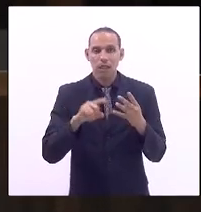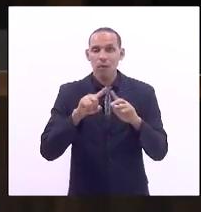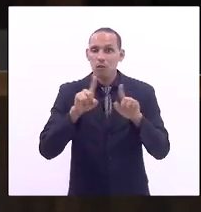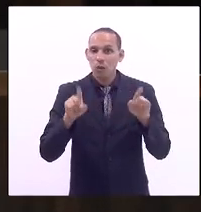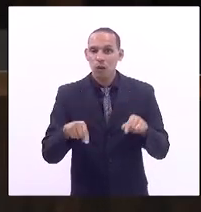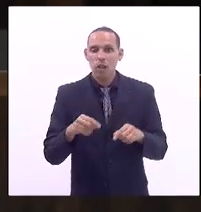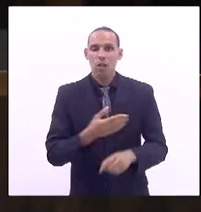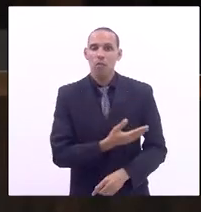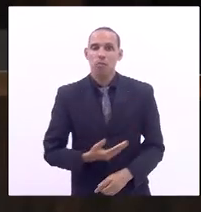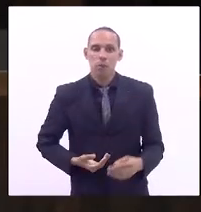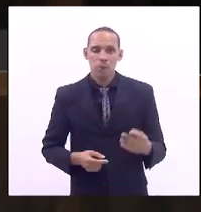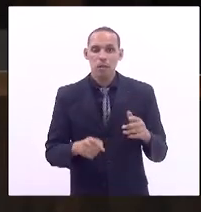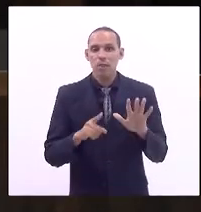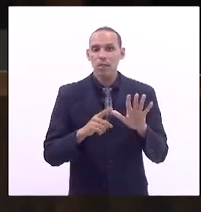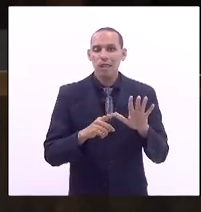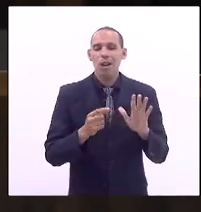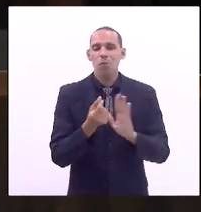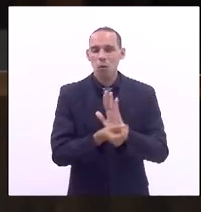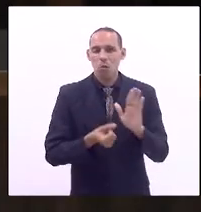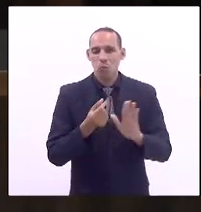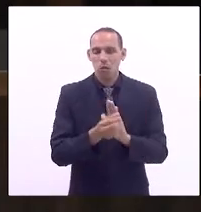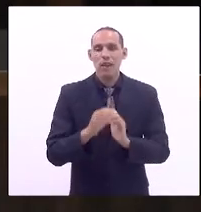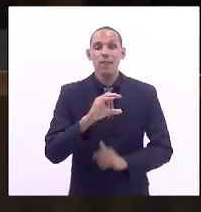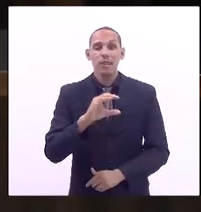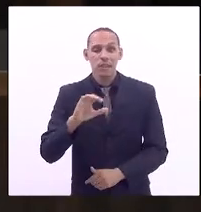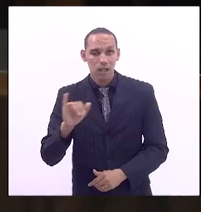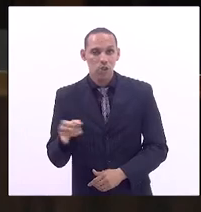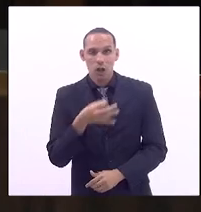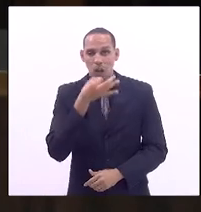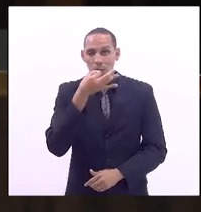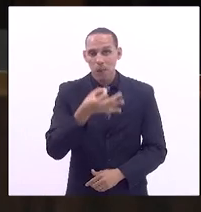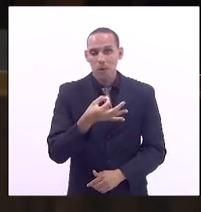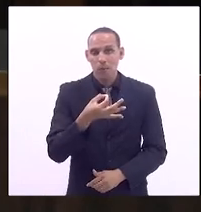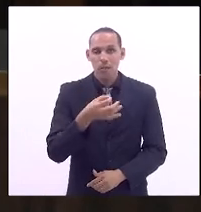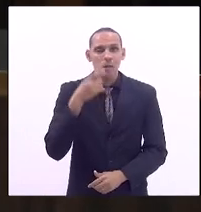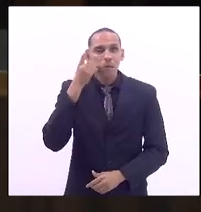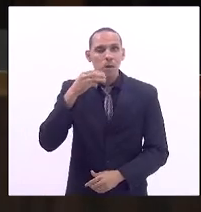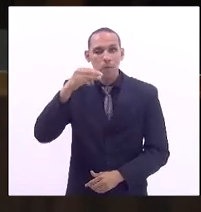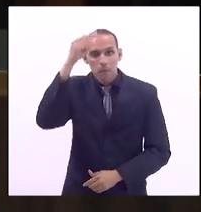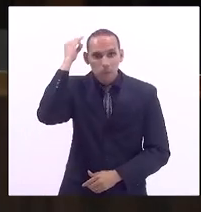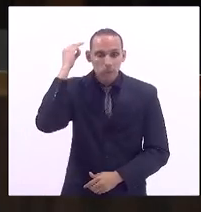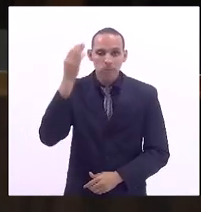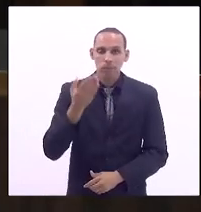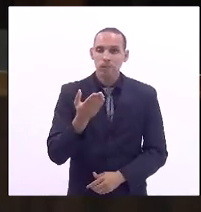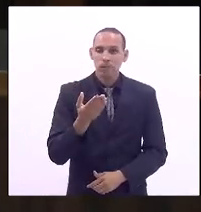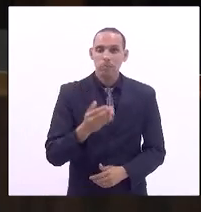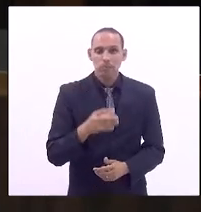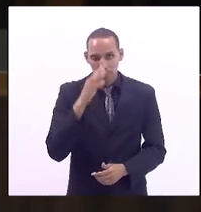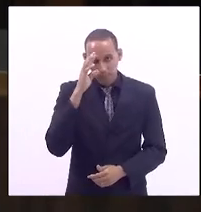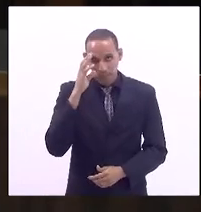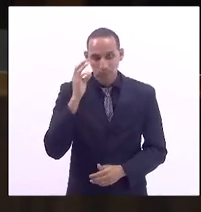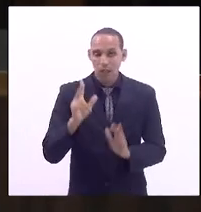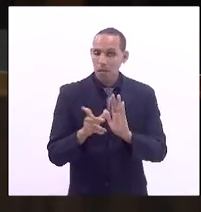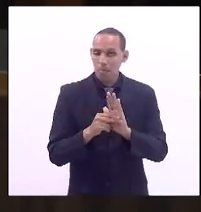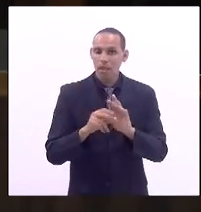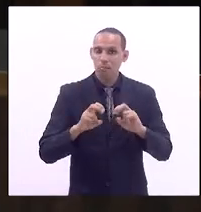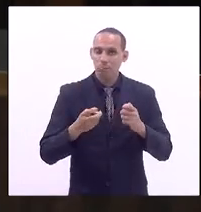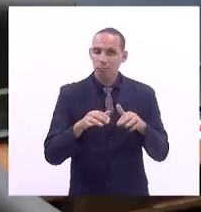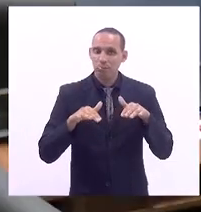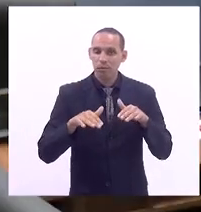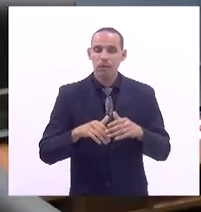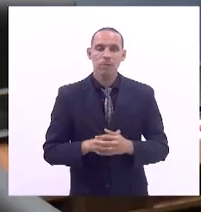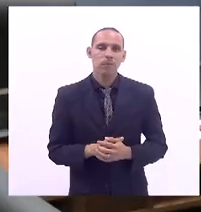servidores públicos de orçamento para emitir parecer pela com a justiça estadual Márcio Pacheco sobre as emendas de